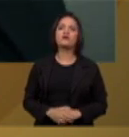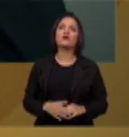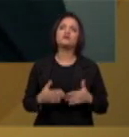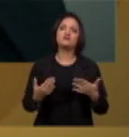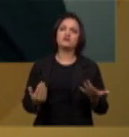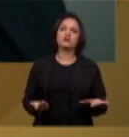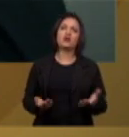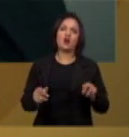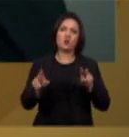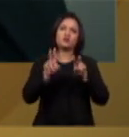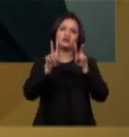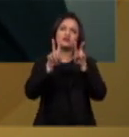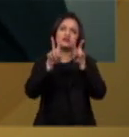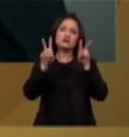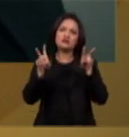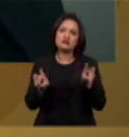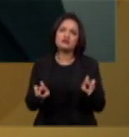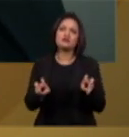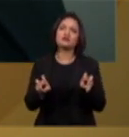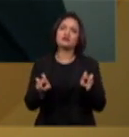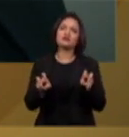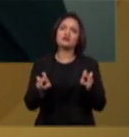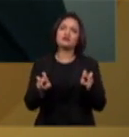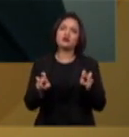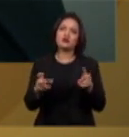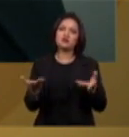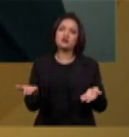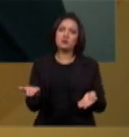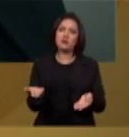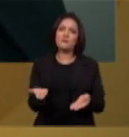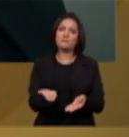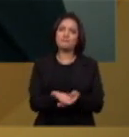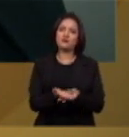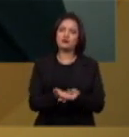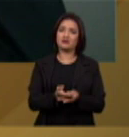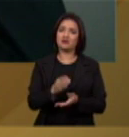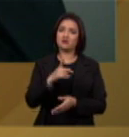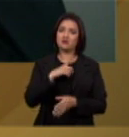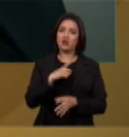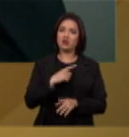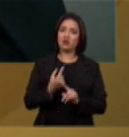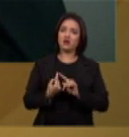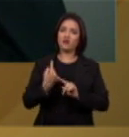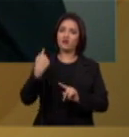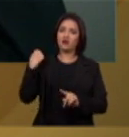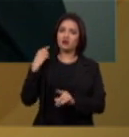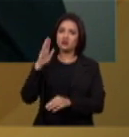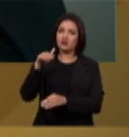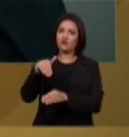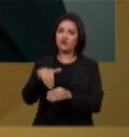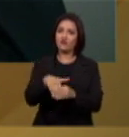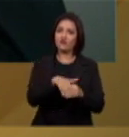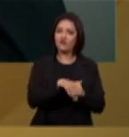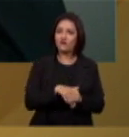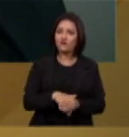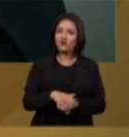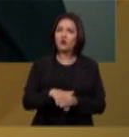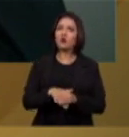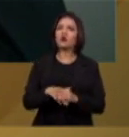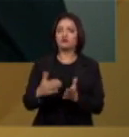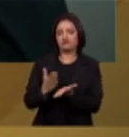como Vossa Excelência vem de apregoar e foi estampada nos votos que hoje já